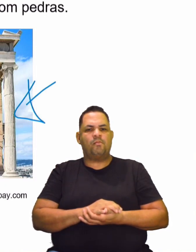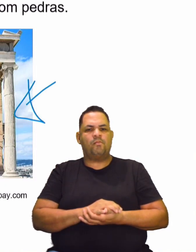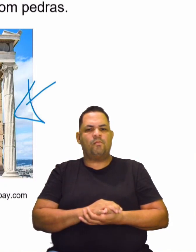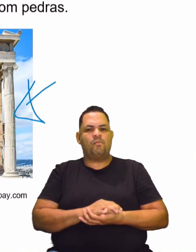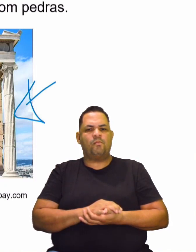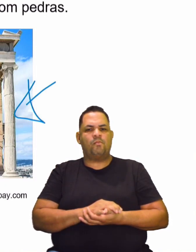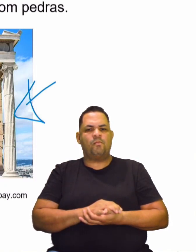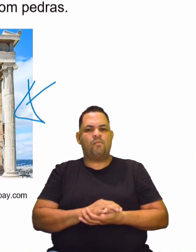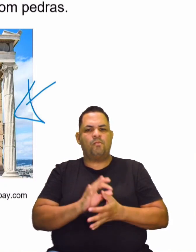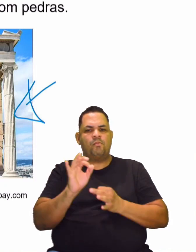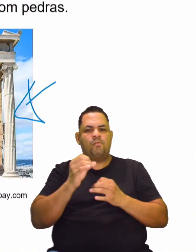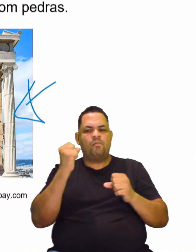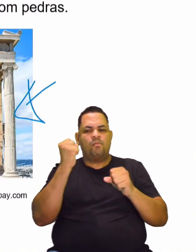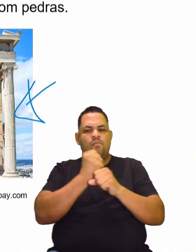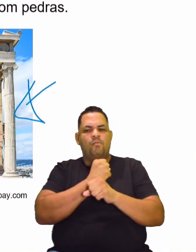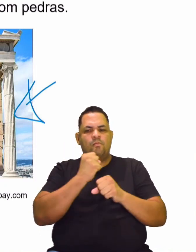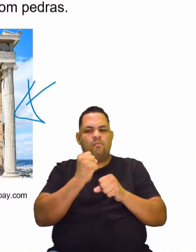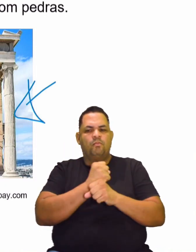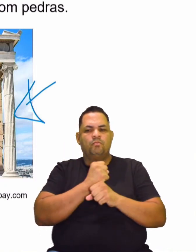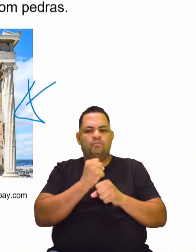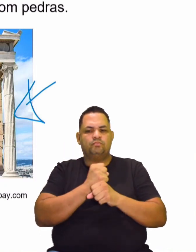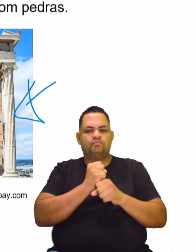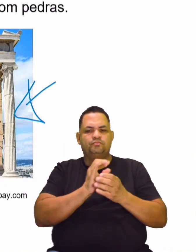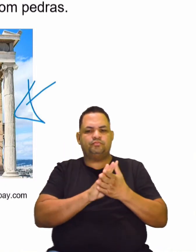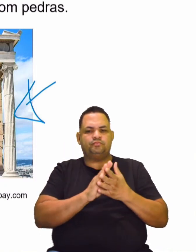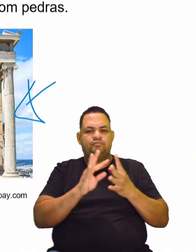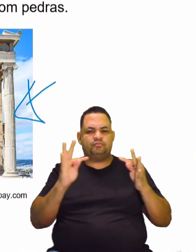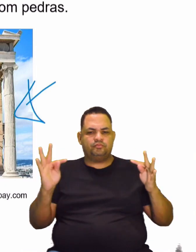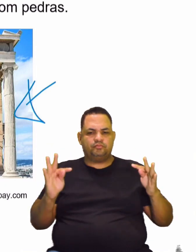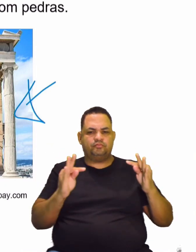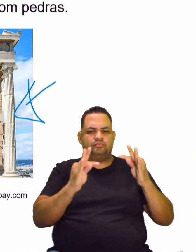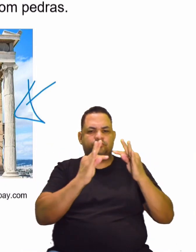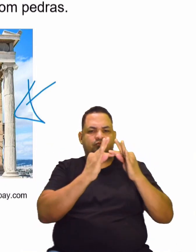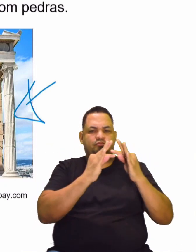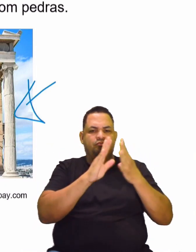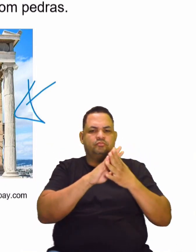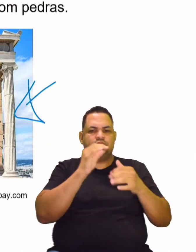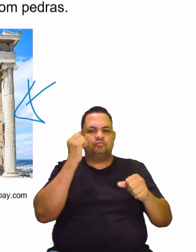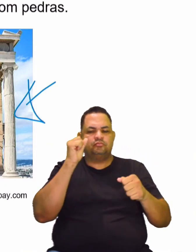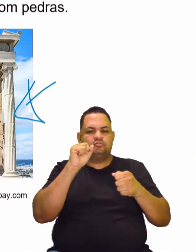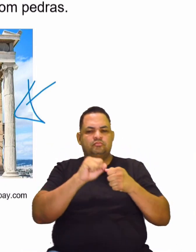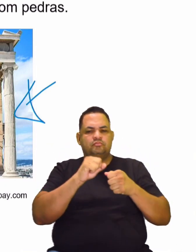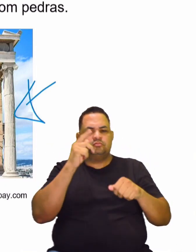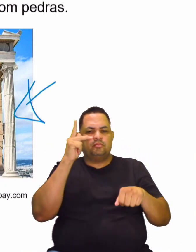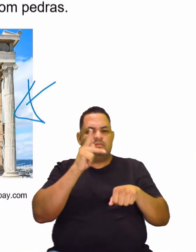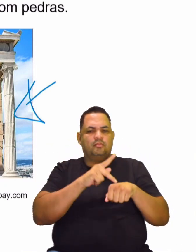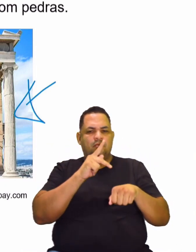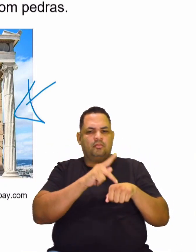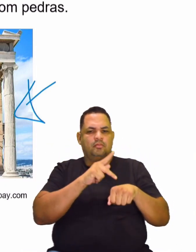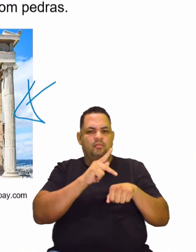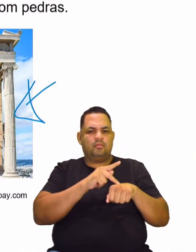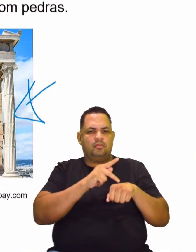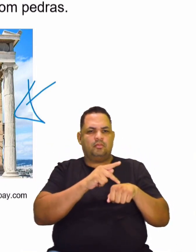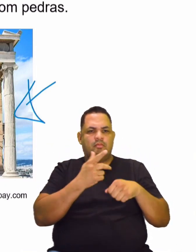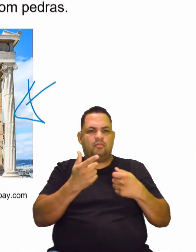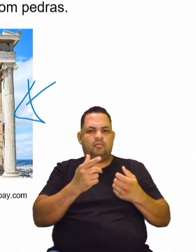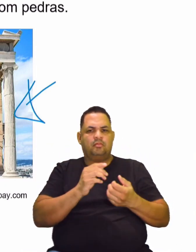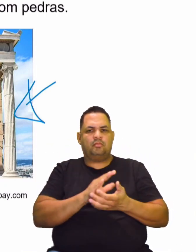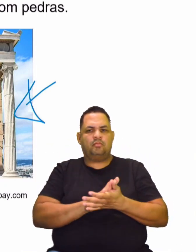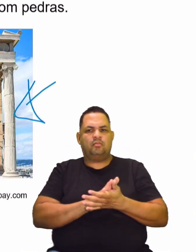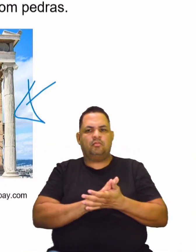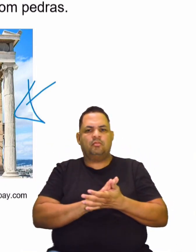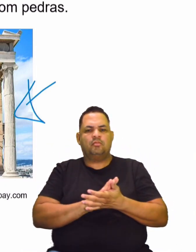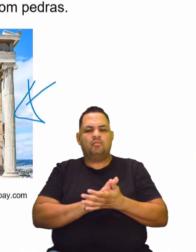essas construções aí, templos, né, construídos em pedras, muitos deles em ruínas, né? Então,